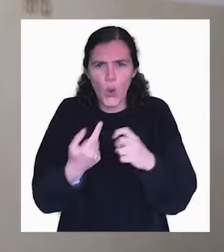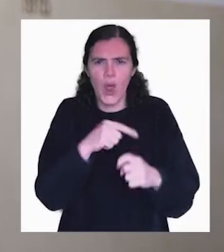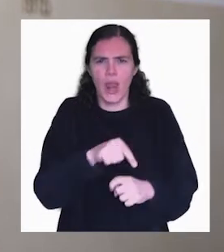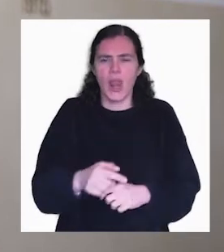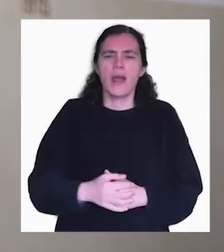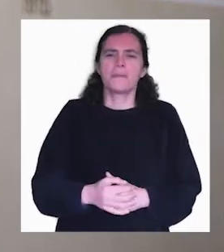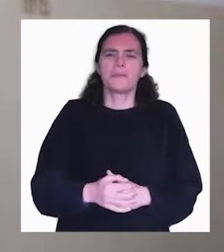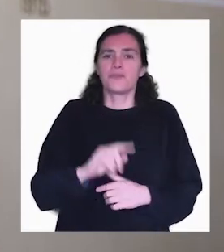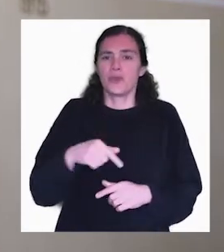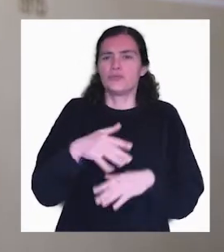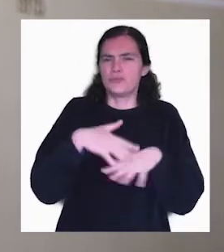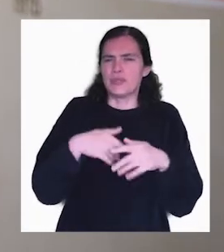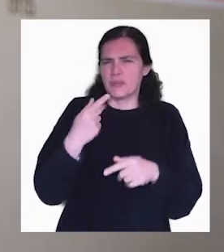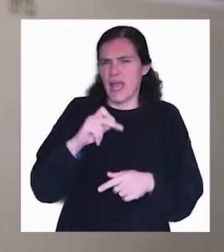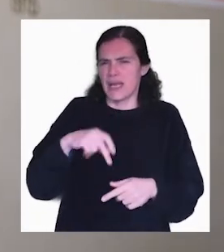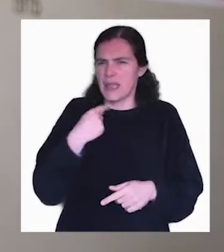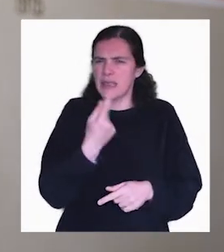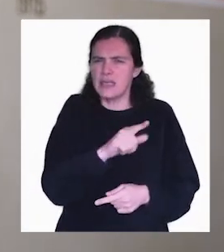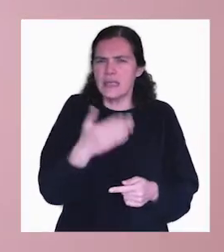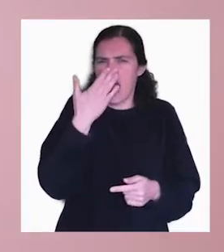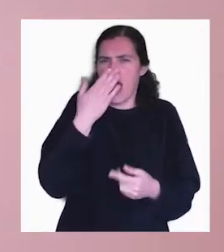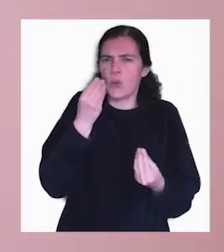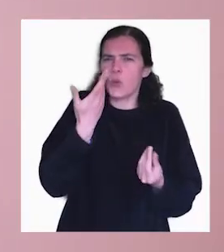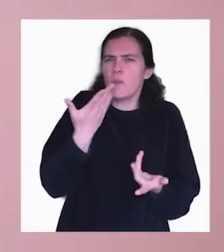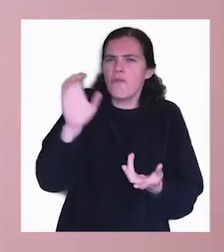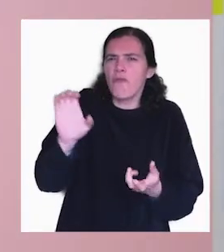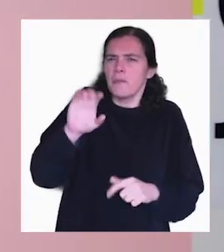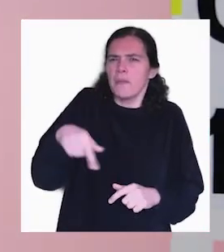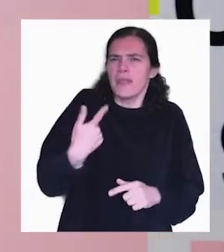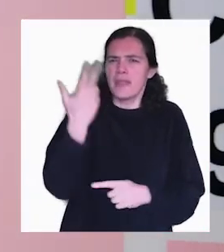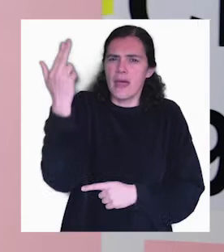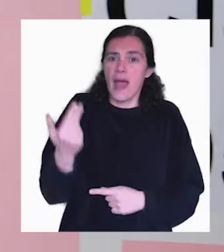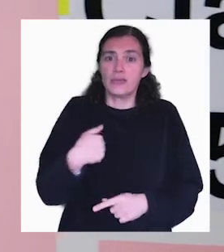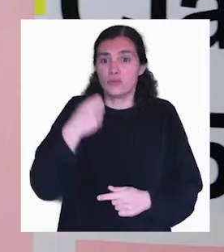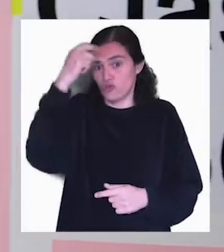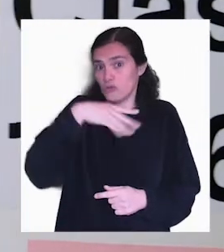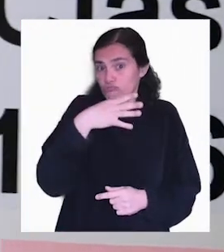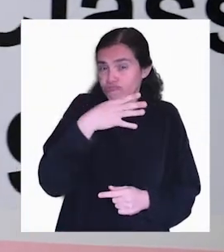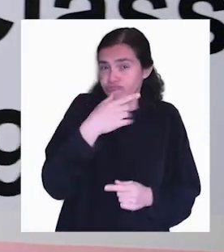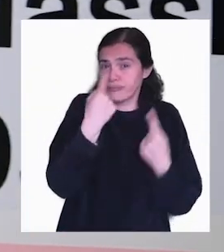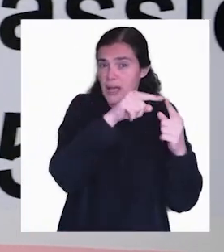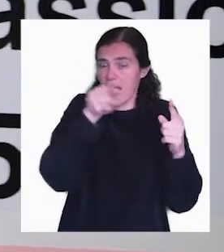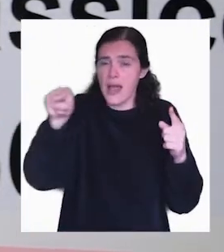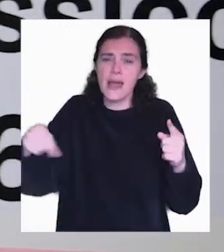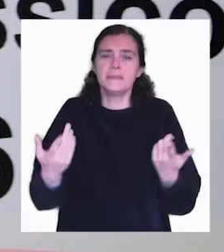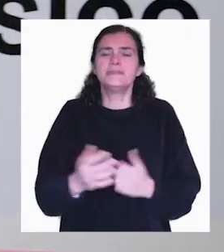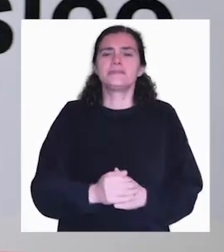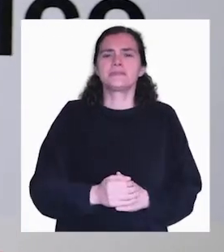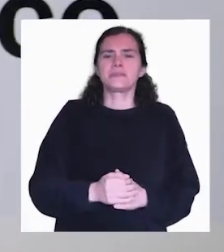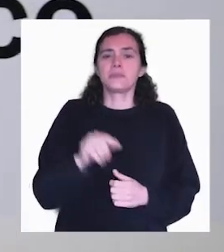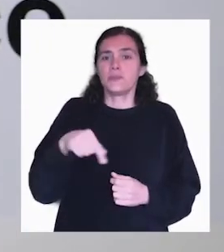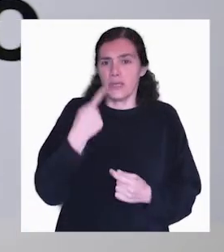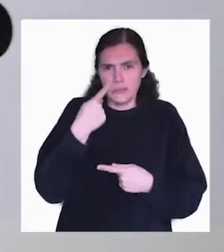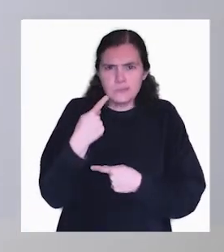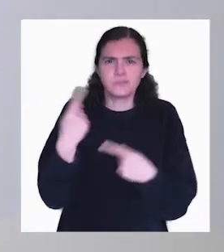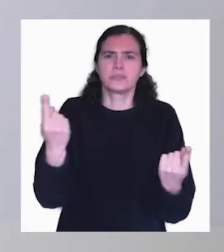como a Ana referiu, como uma espécie de estado da arte das várias narrativas que aqui se